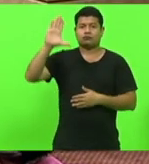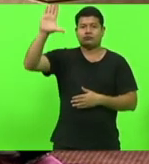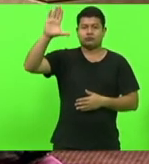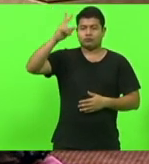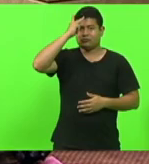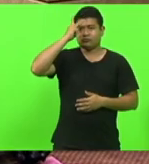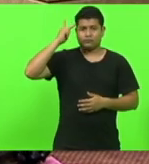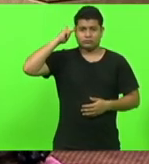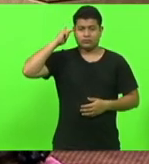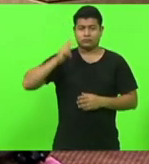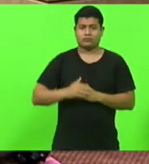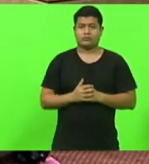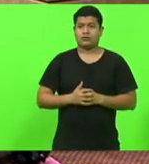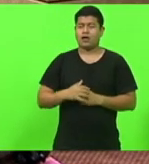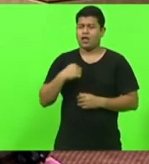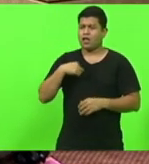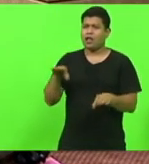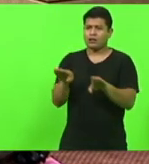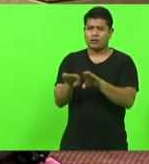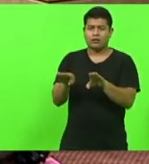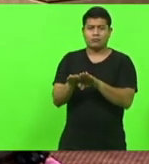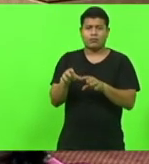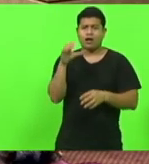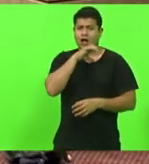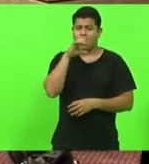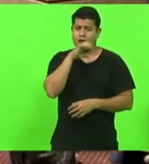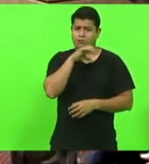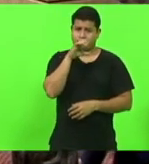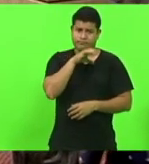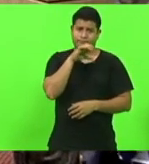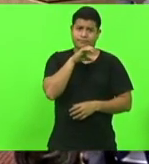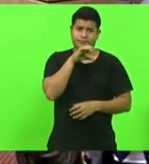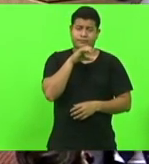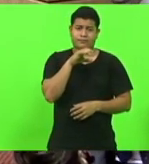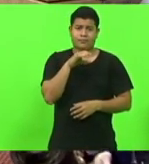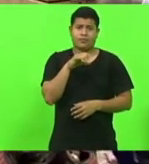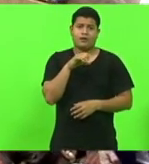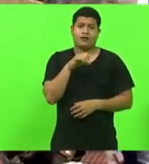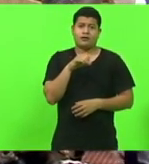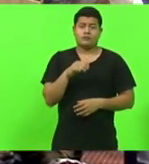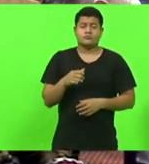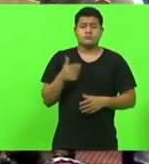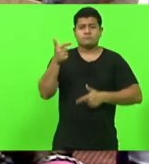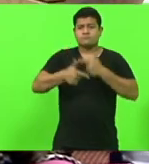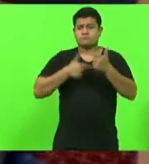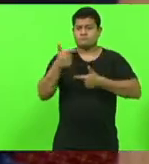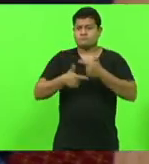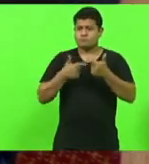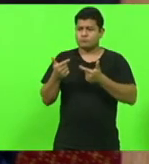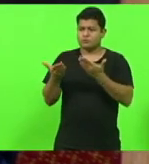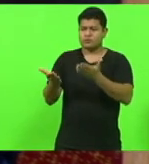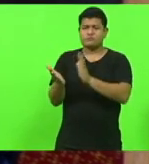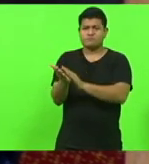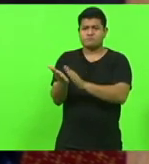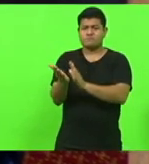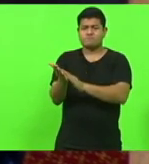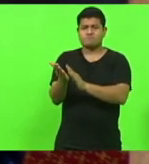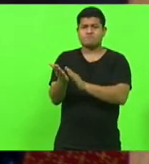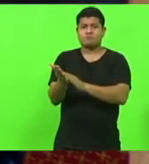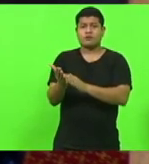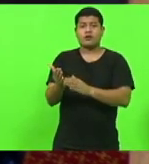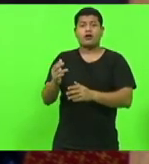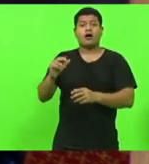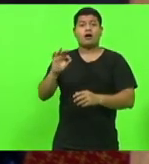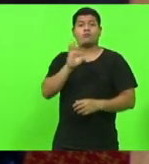presidente, quero aqui também, brevemente, enaltecer o trabalho da polícia penal agora,